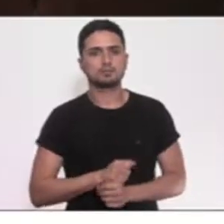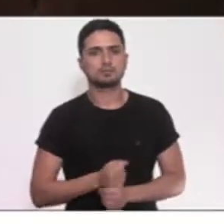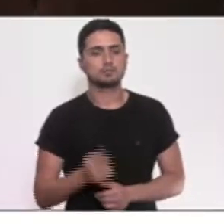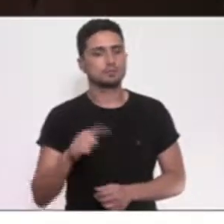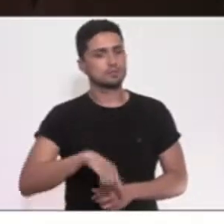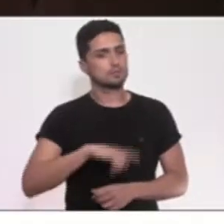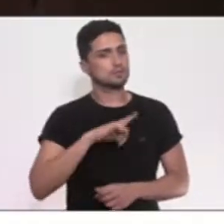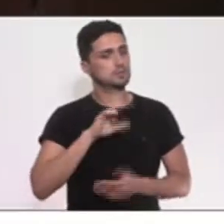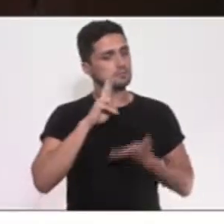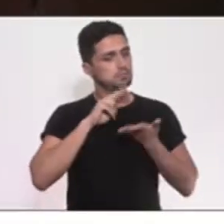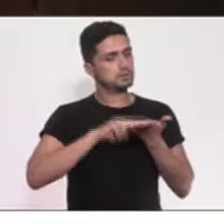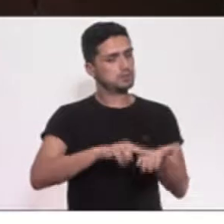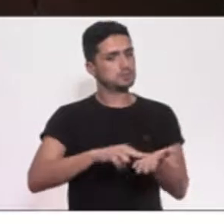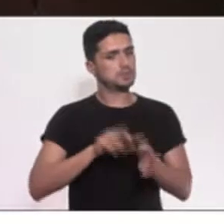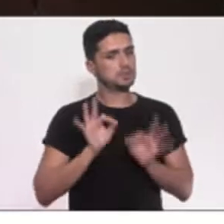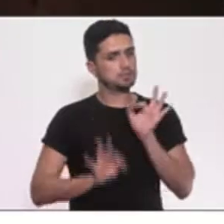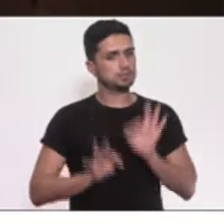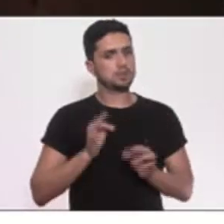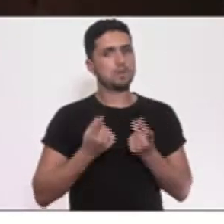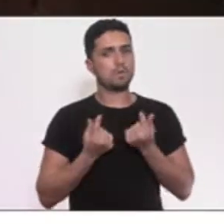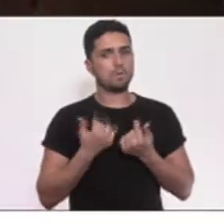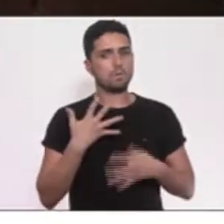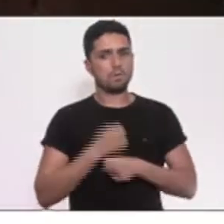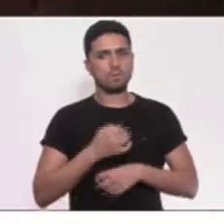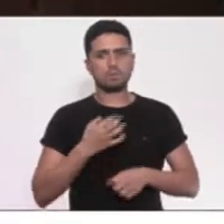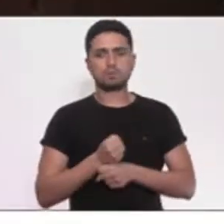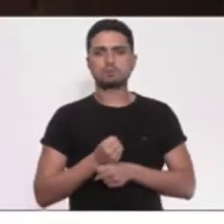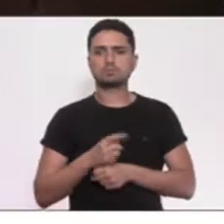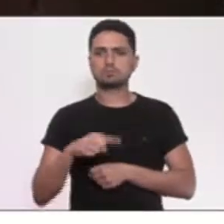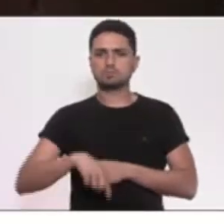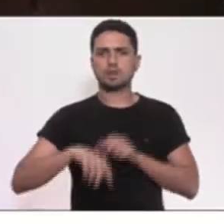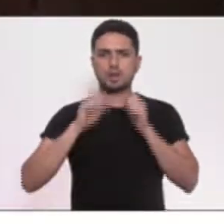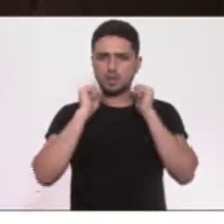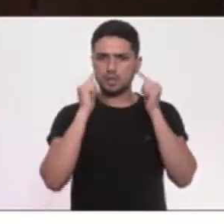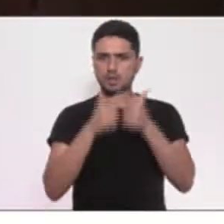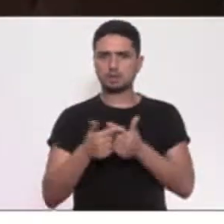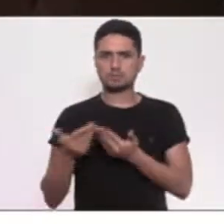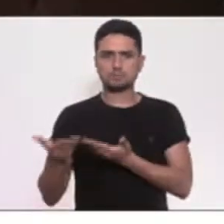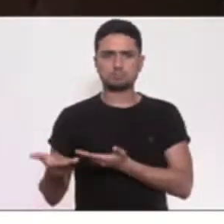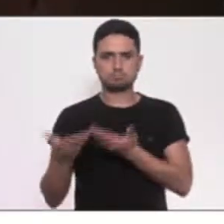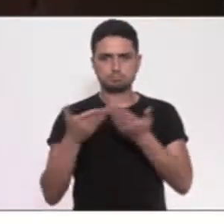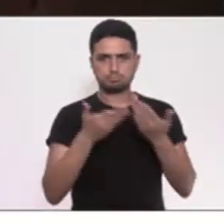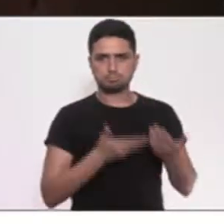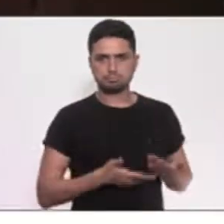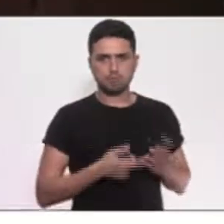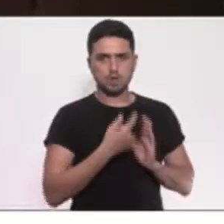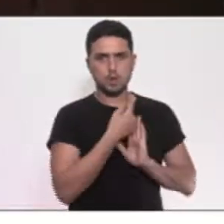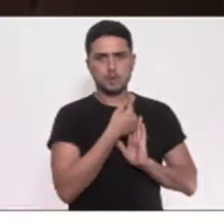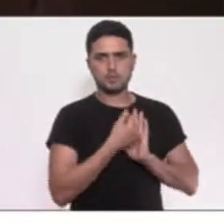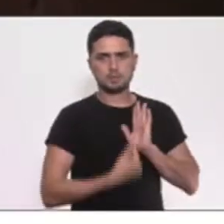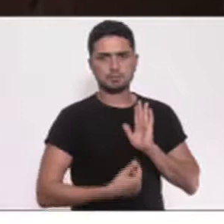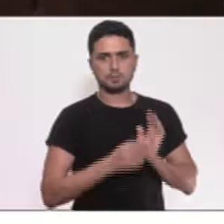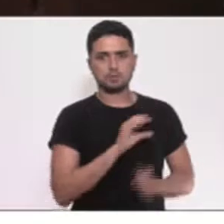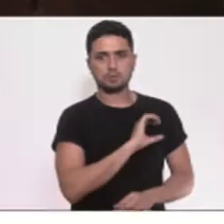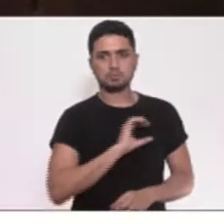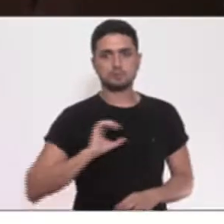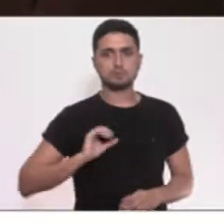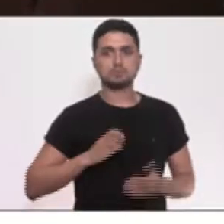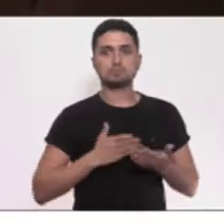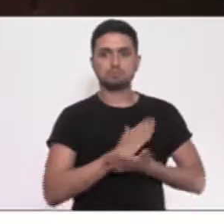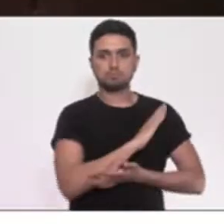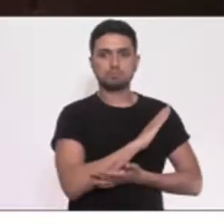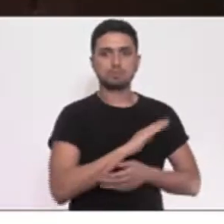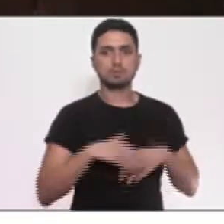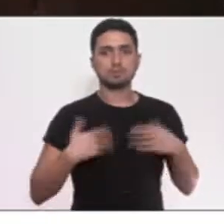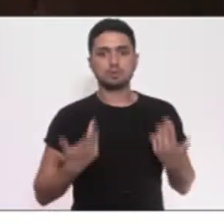do Tribunal de Contas, ele é recebido por essa casa, encaminhado à Comissão de Orçamento, e a partir do momento que a Comissão